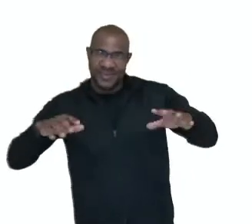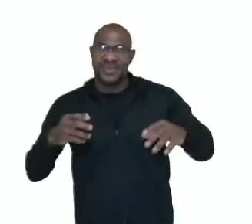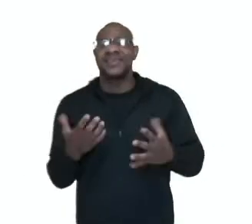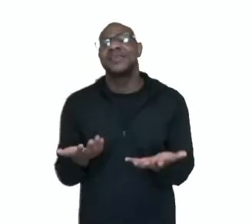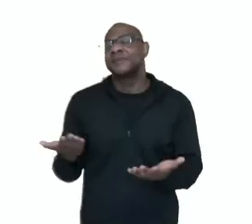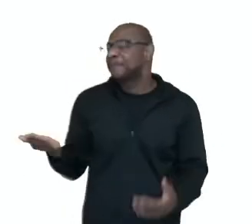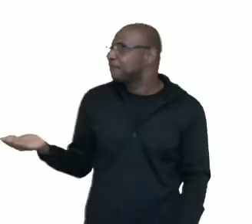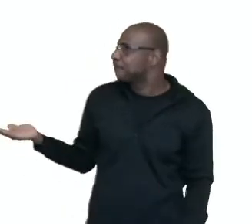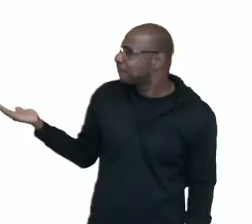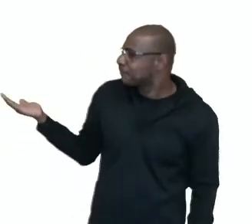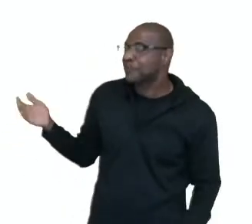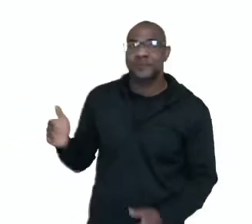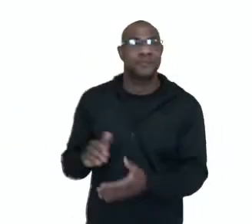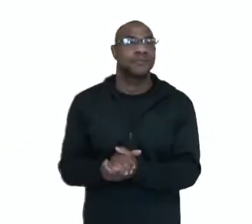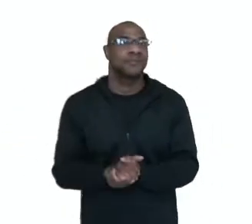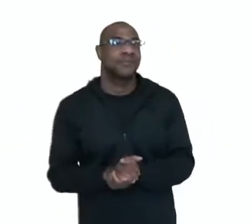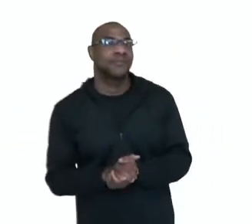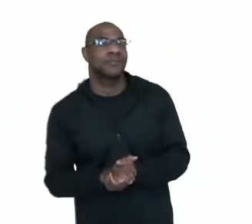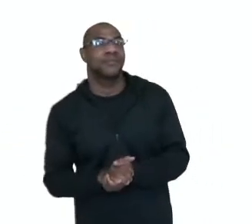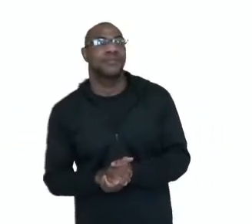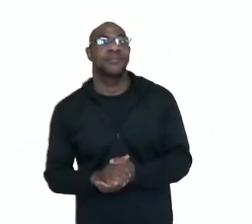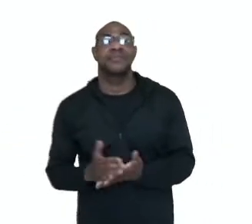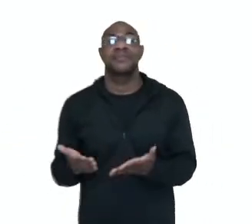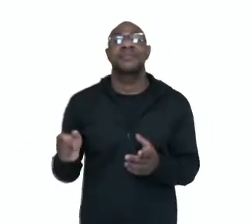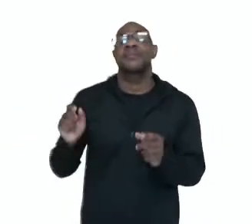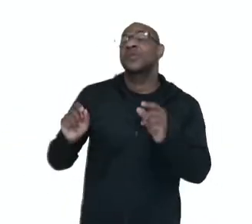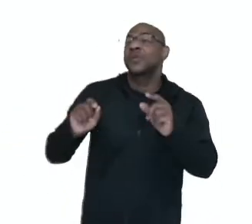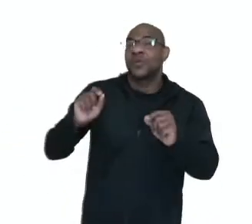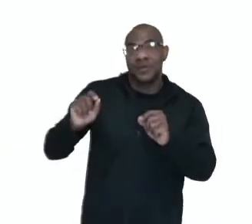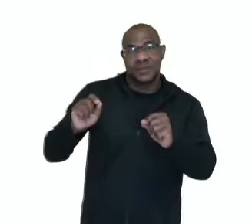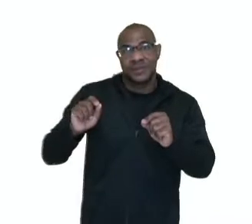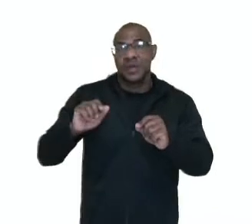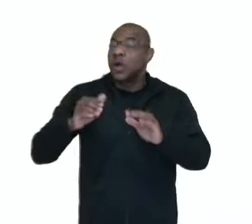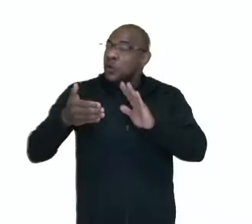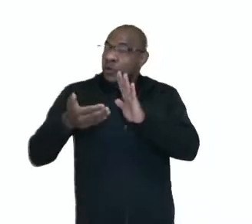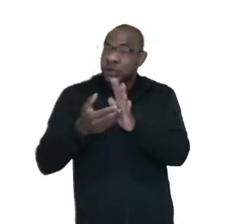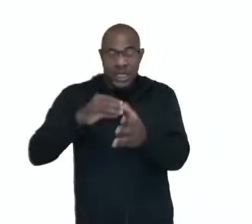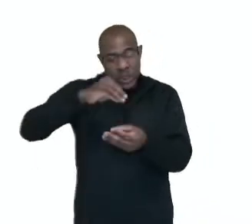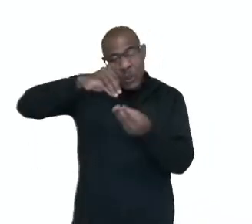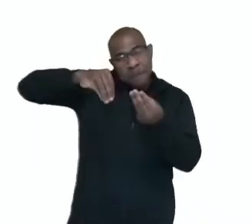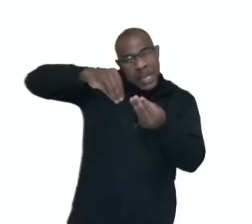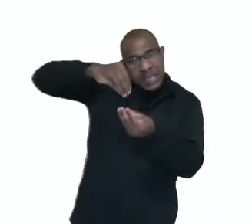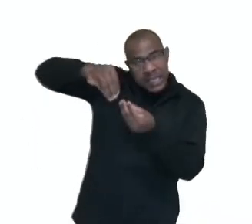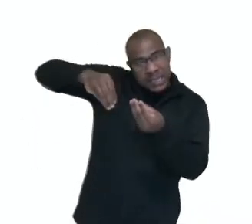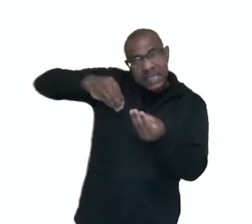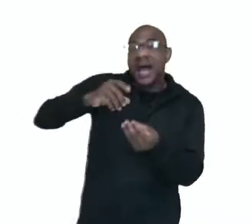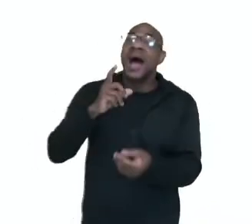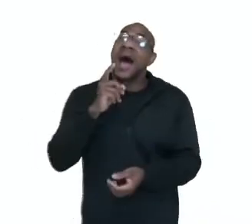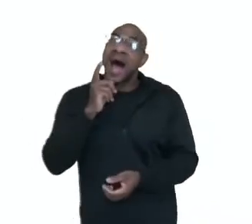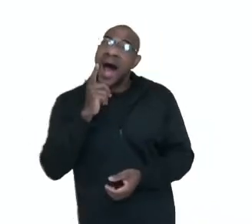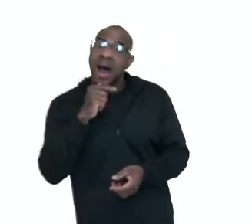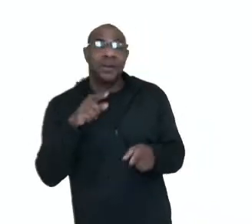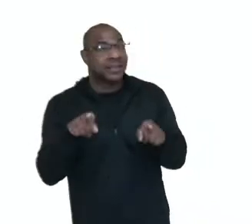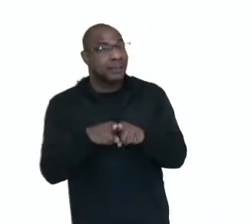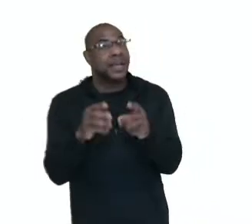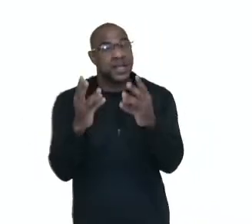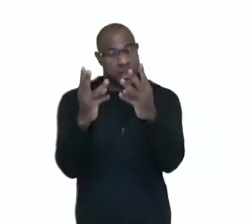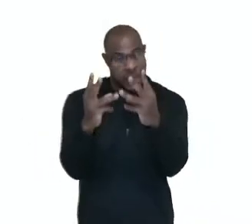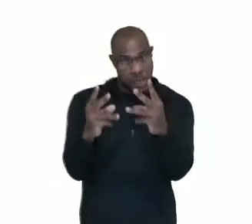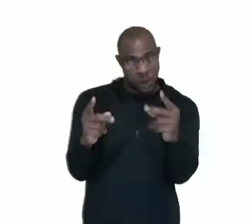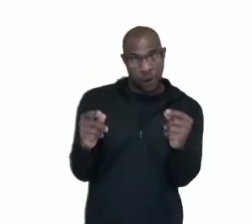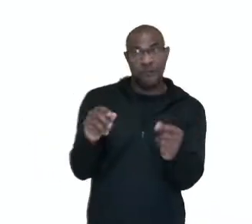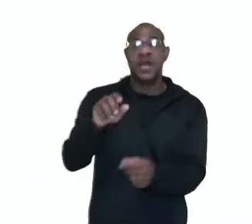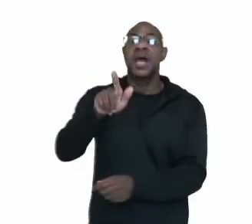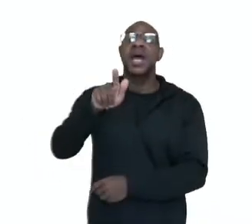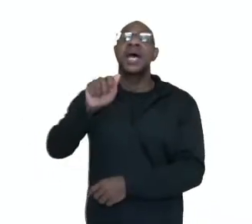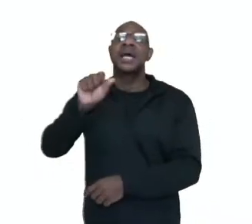enrolada, por se tratar de um solvente, praticamente todas as substâncias, a água também dissolve